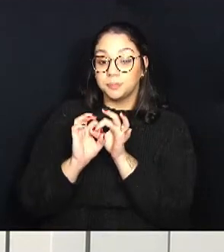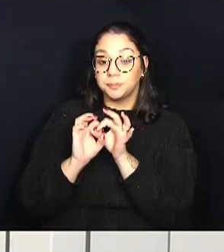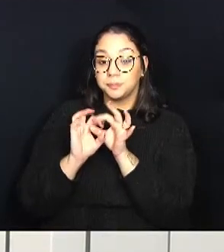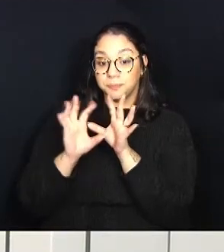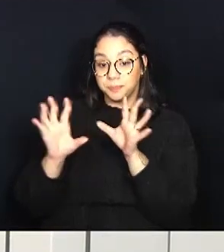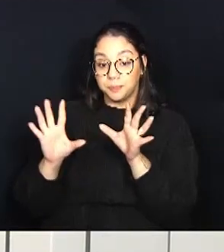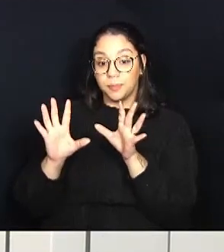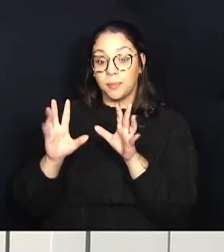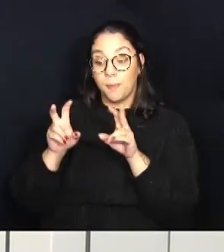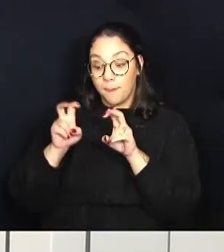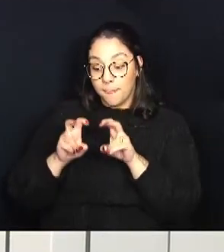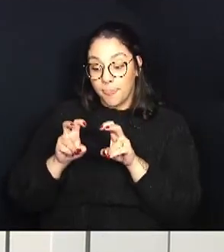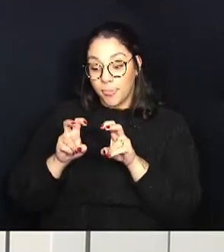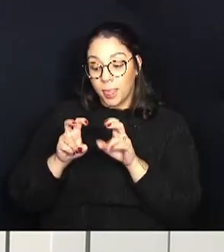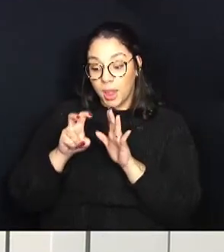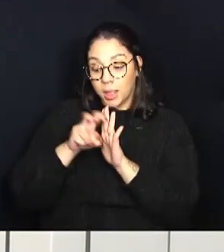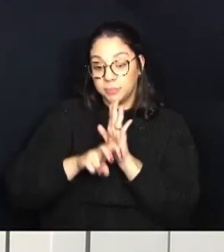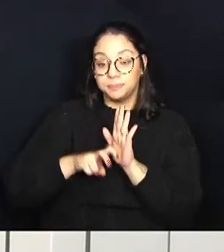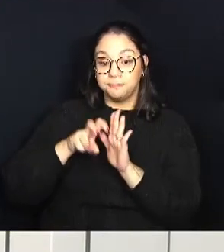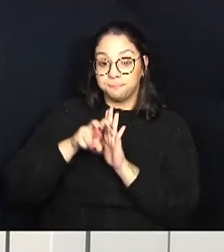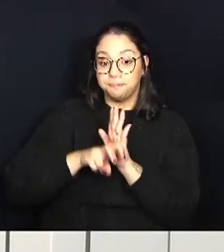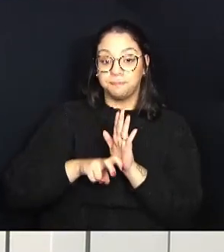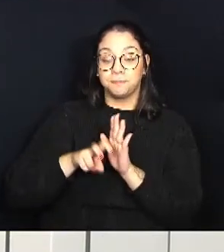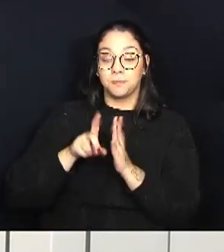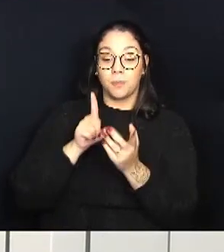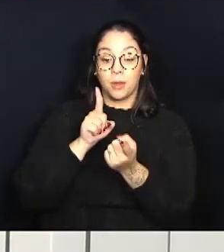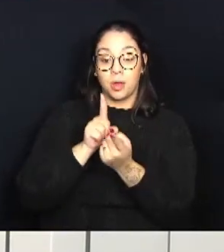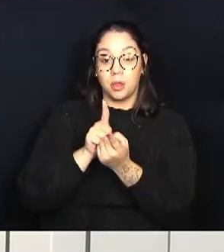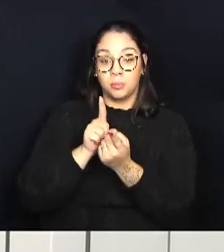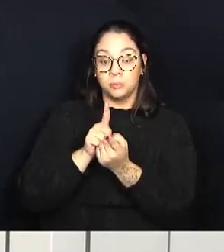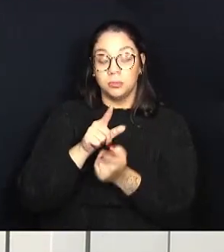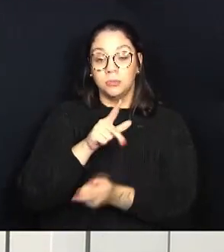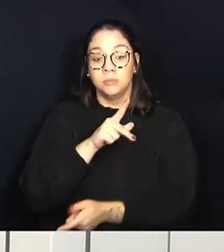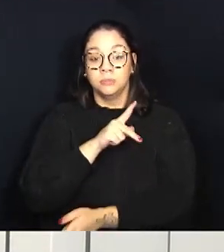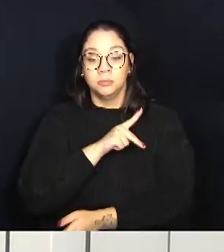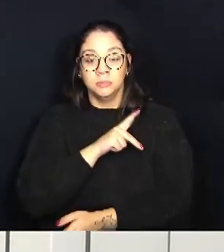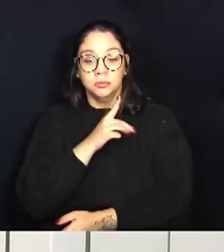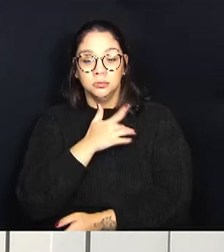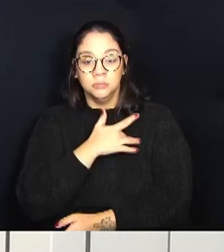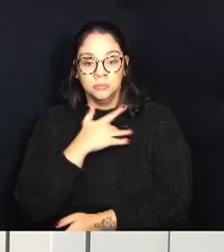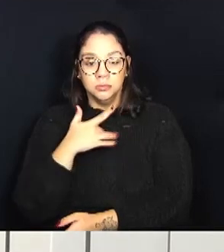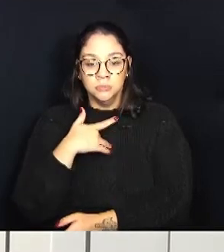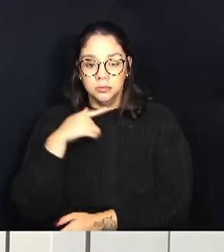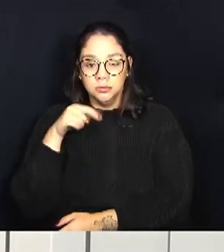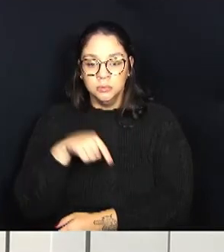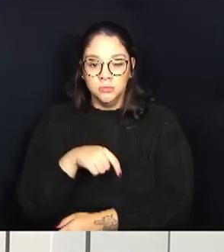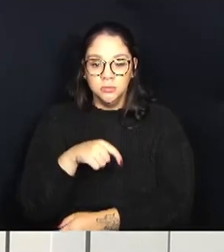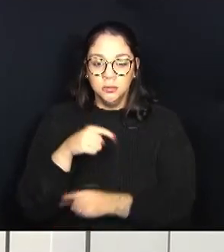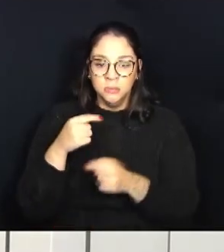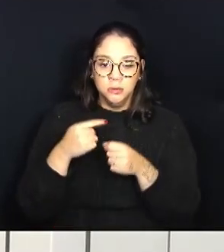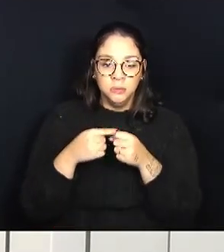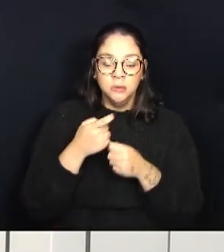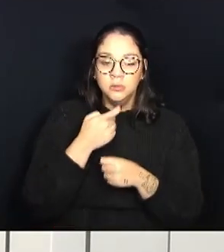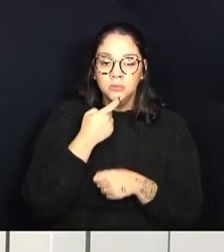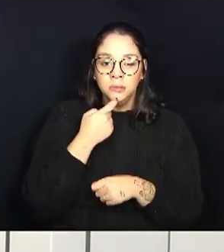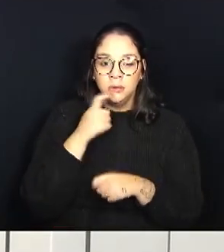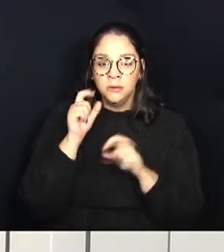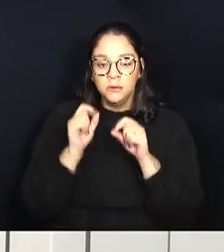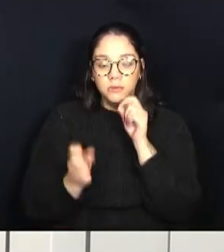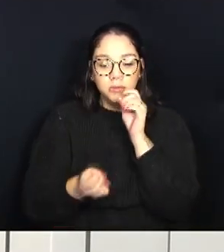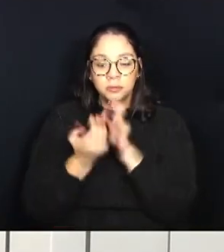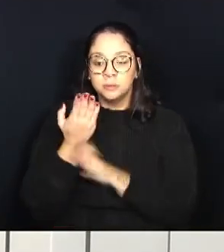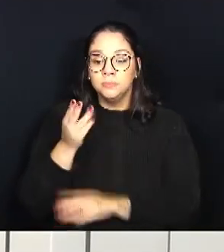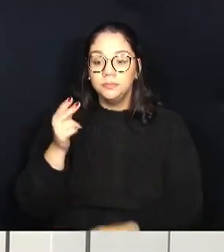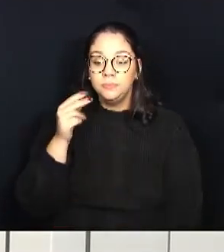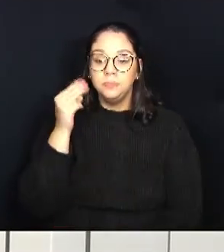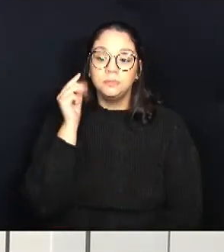de cadeira de rodas pelas clínicas de saúde particulares aqui do município de Campinas. A autoria é do vereador